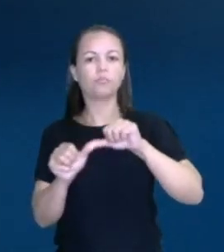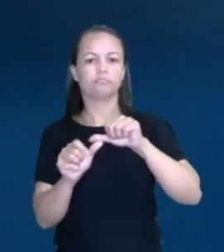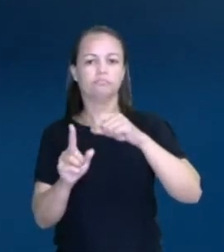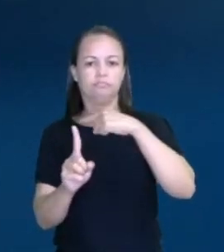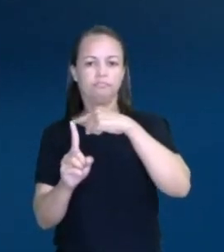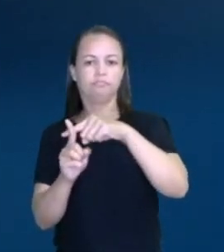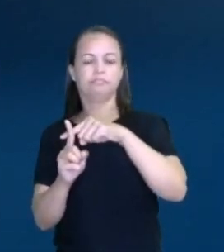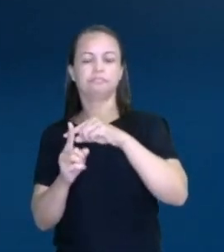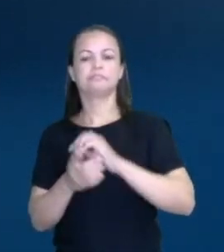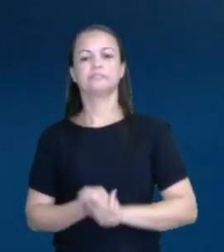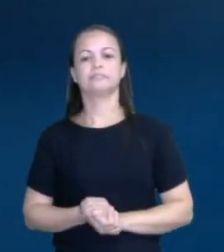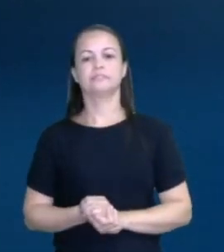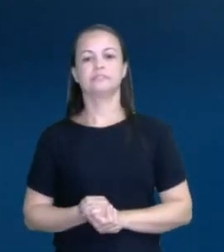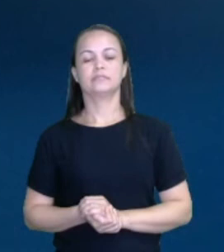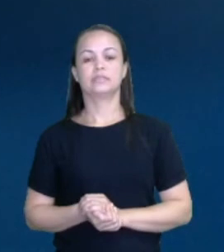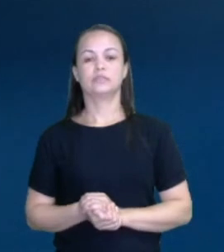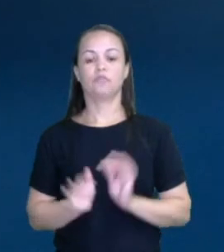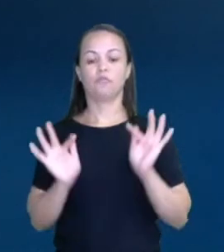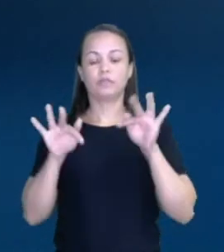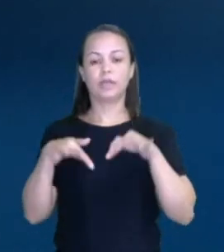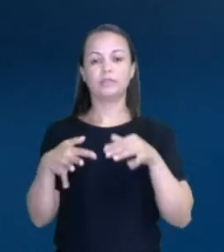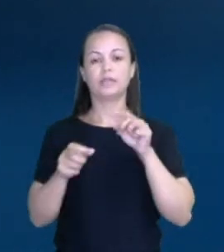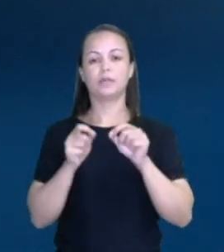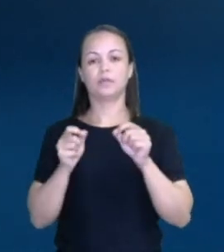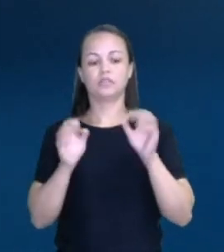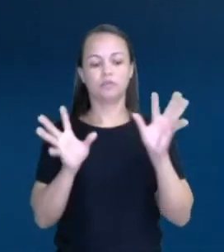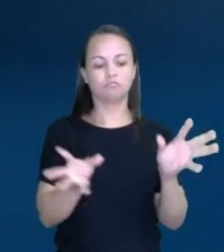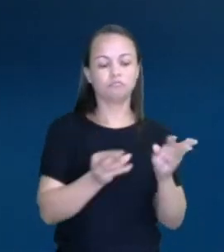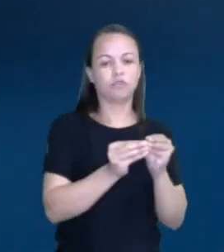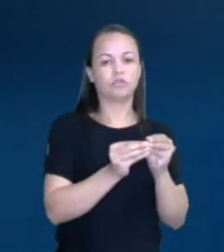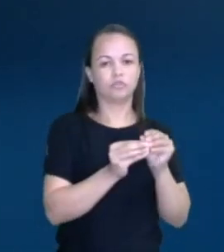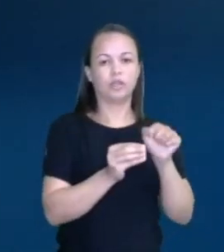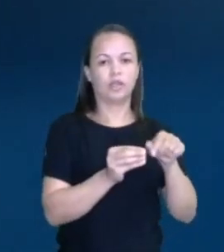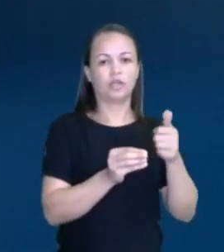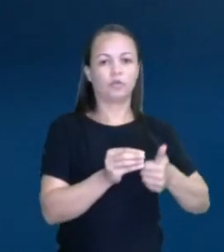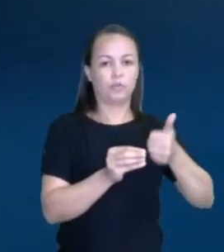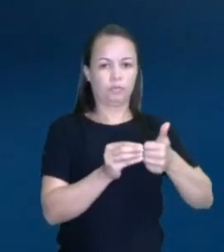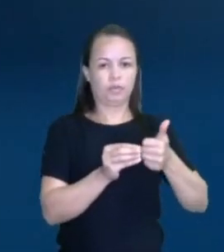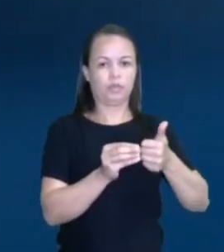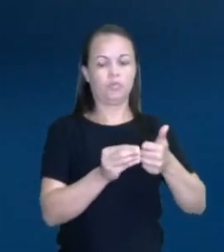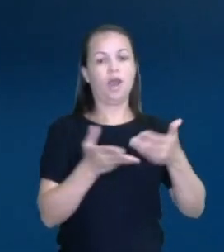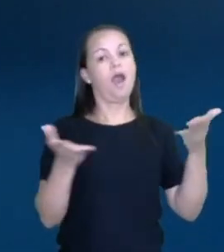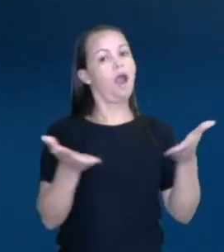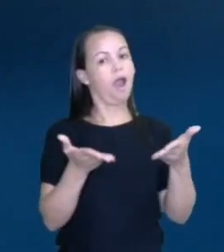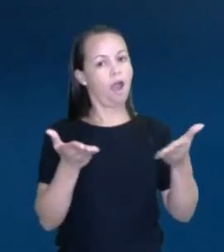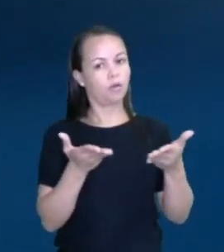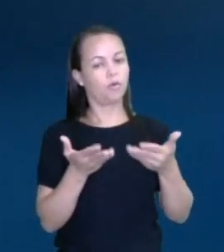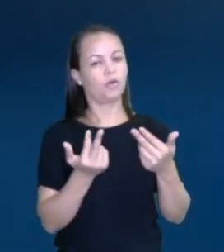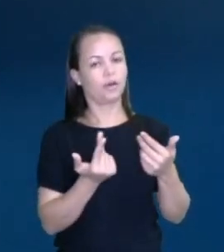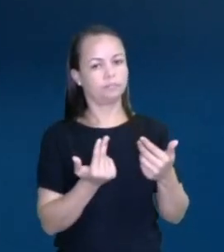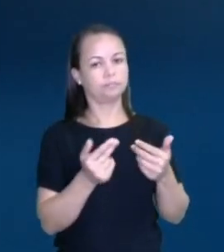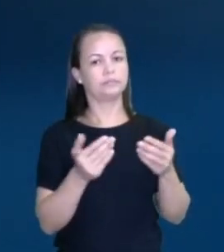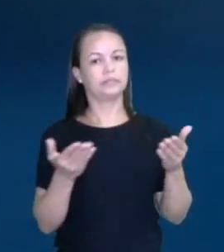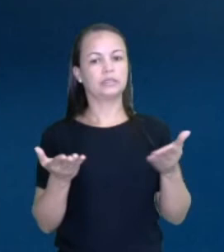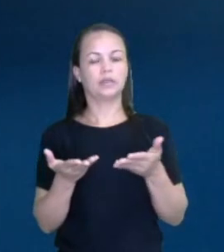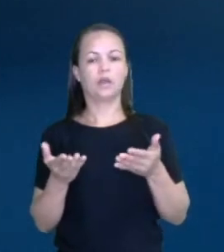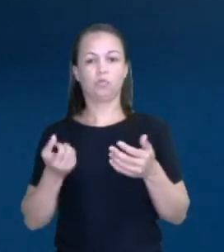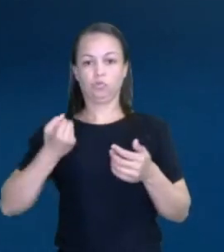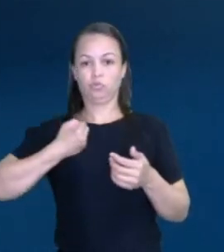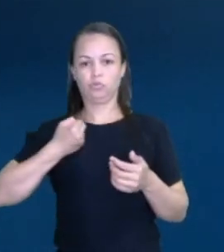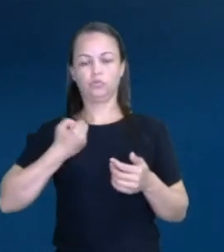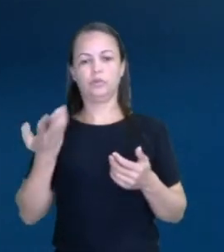Ó, vou finalizar aqui, porque já fechei meu primeiro membro, igual. Agora, no segundo membro, os